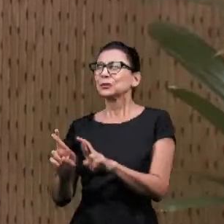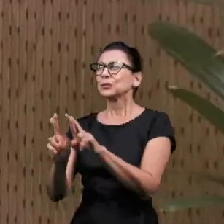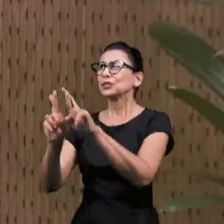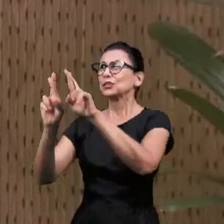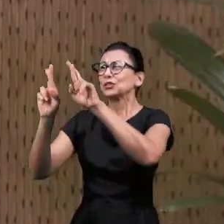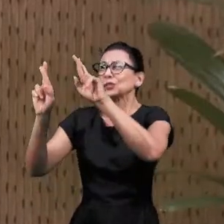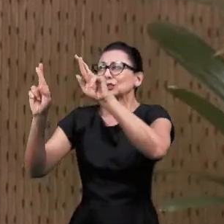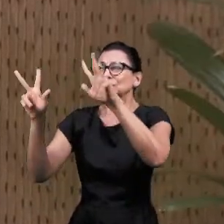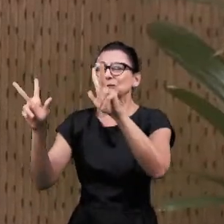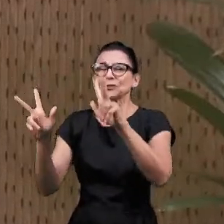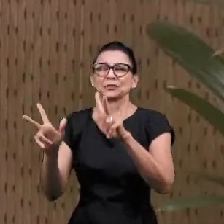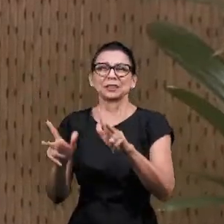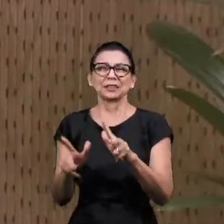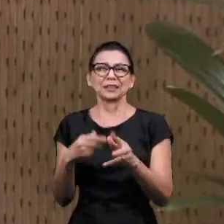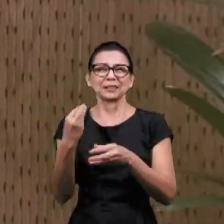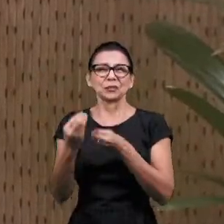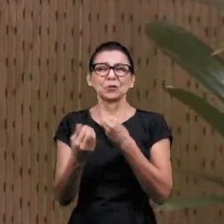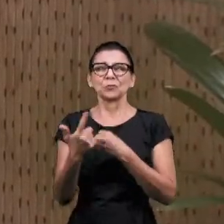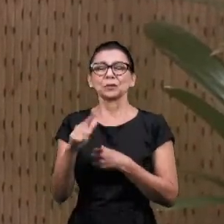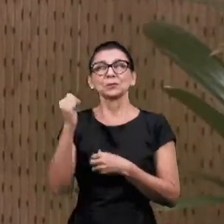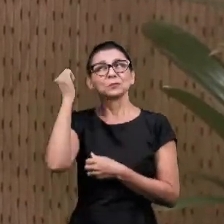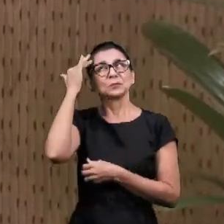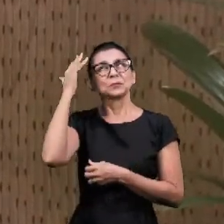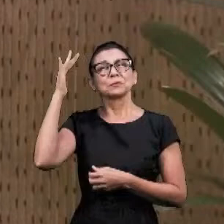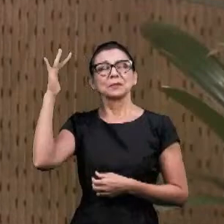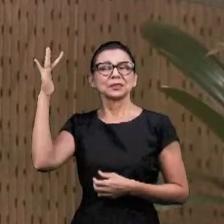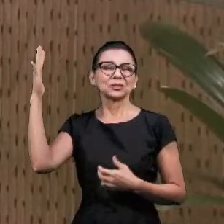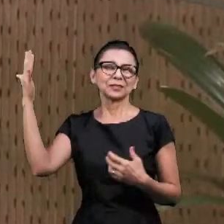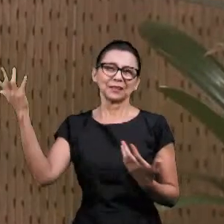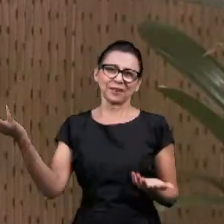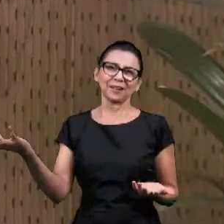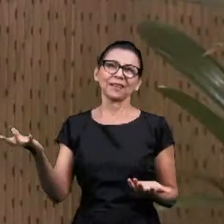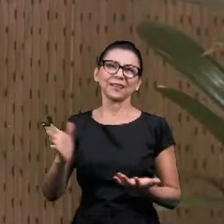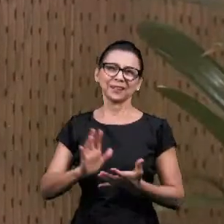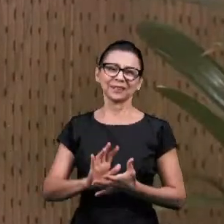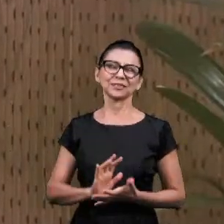de prejuízo para nós aqui, para nossa vida pessoal, espiritual,